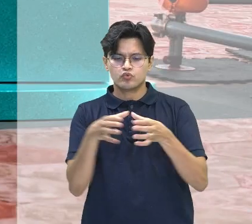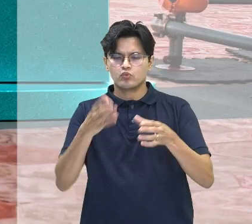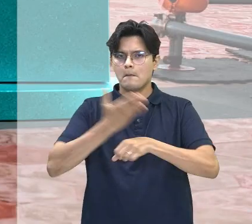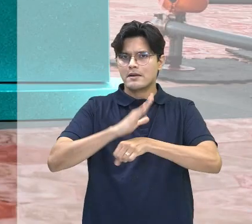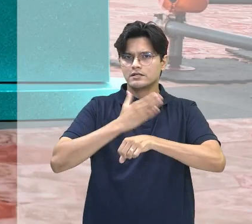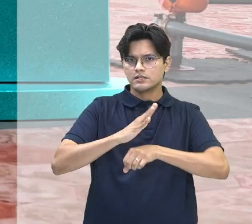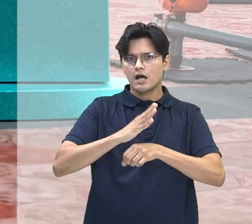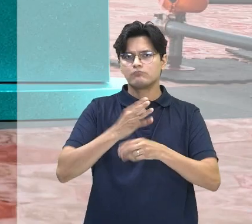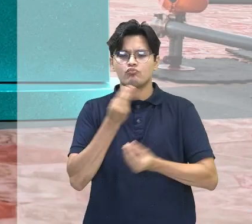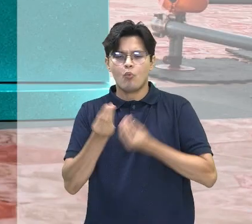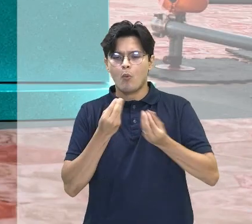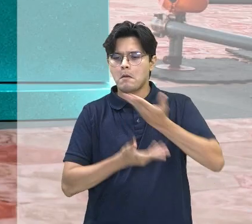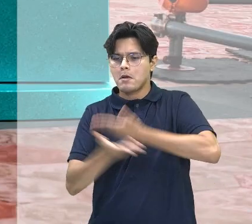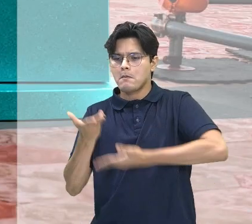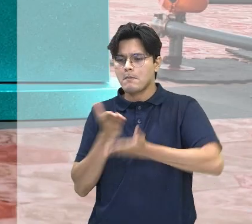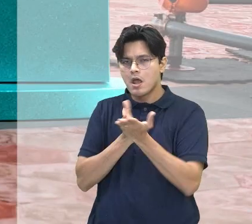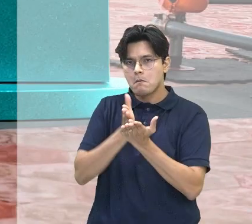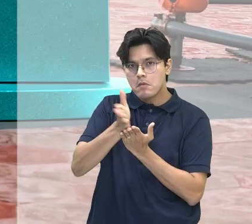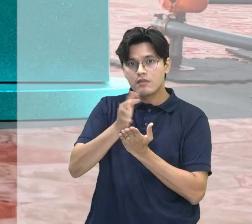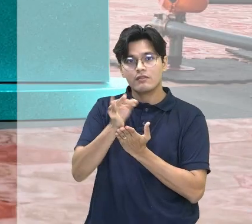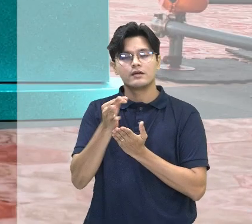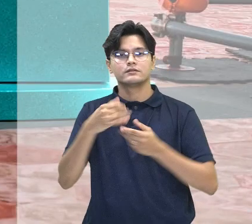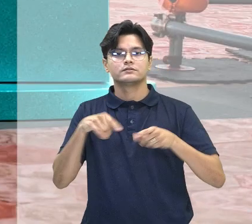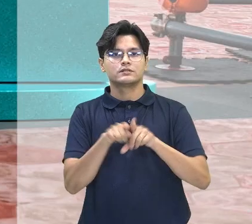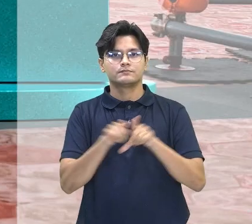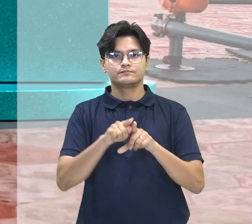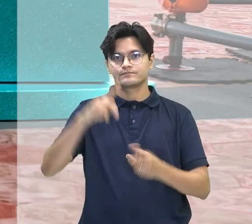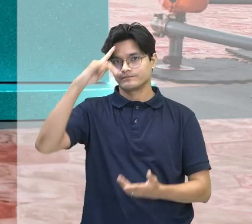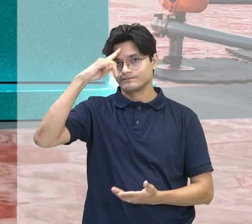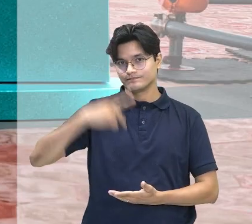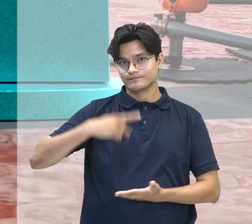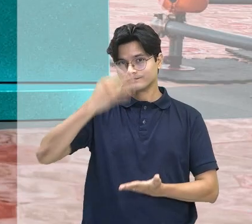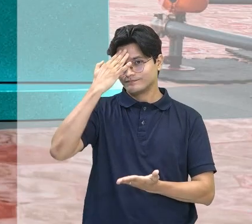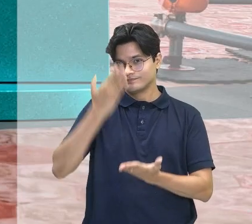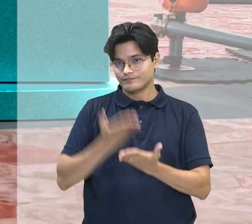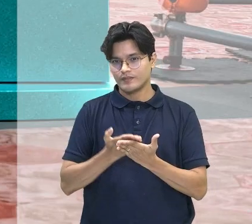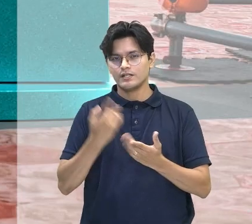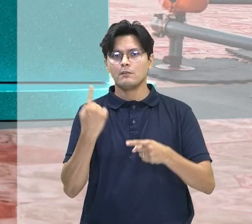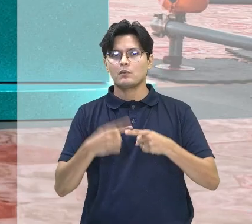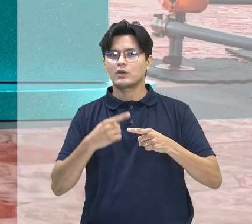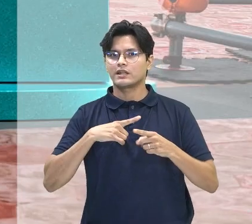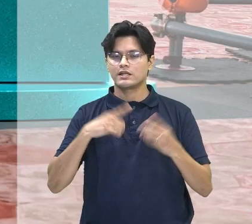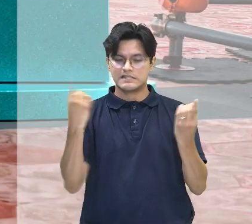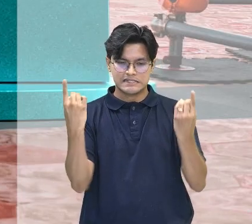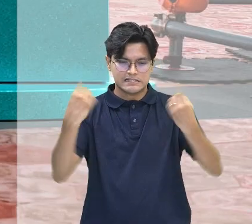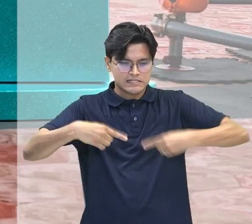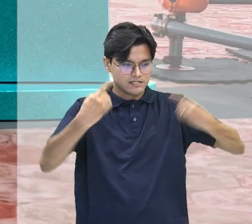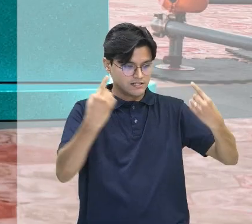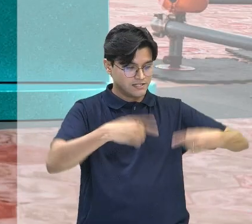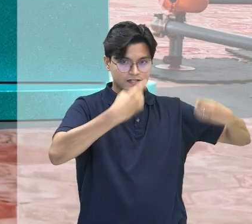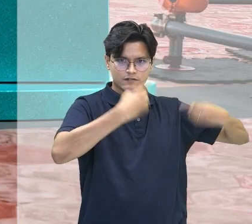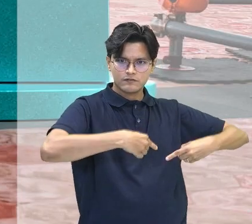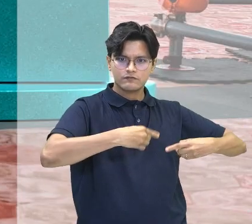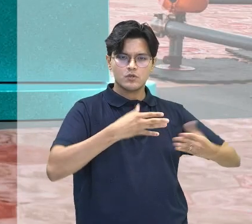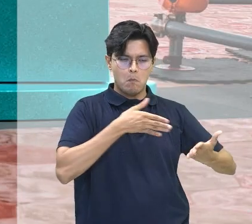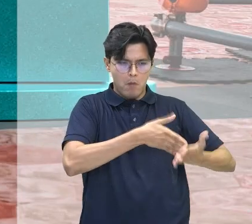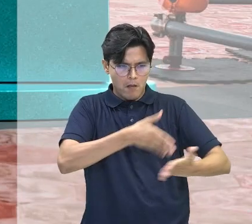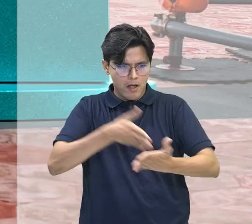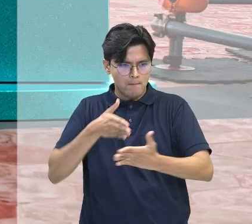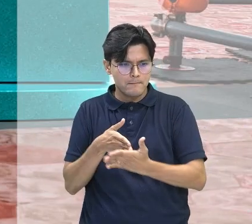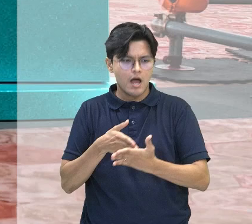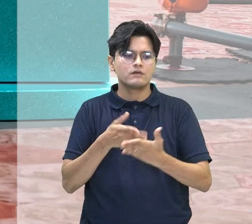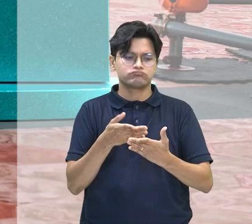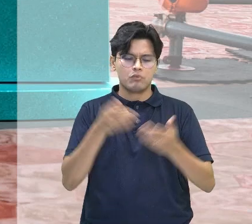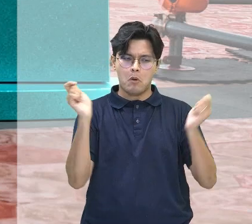em grupo. A autoconfiança, porque vai superar os desafios que são impostos ali durante o percurso,